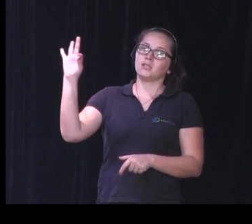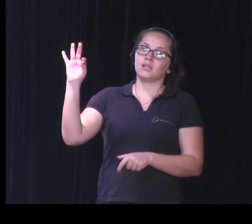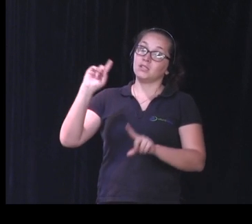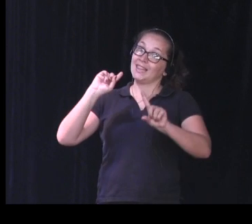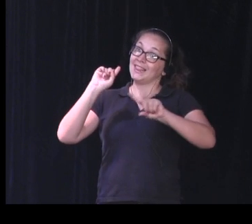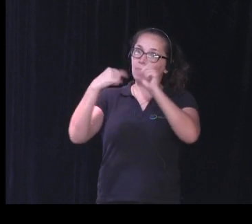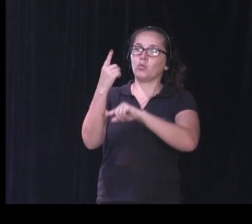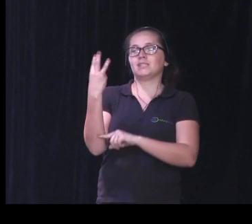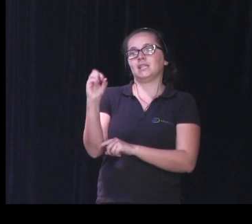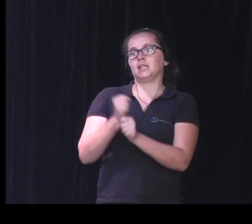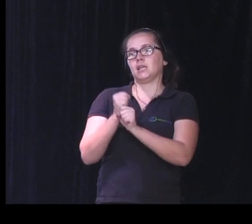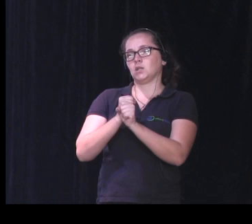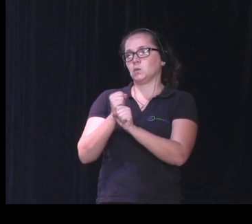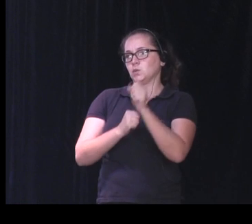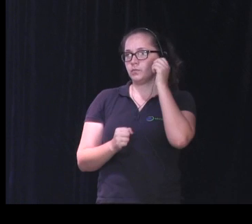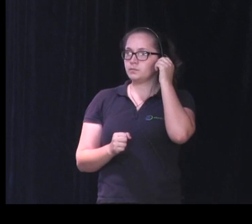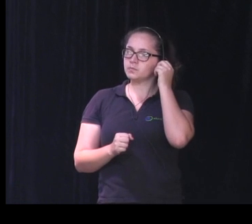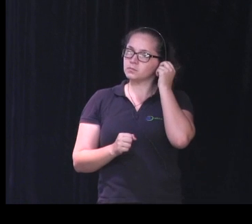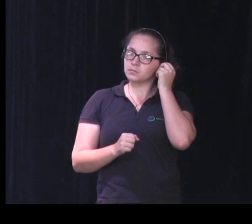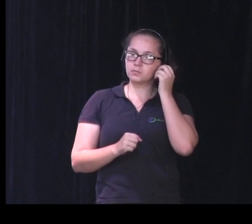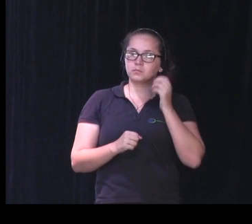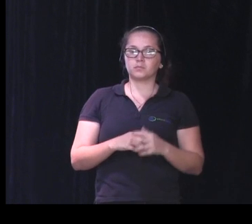30 anos depois.